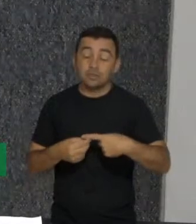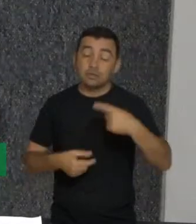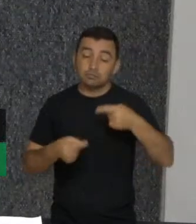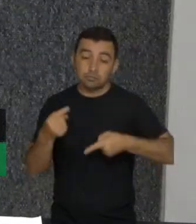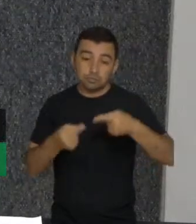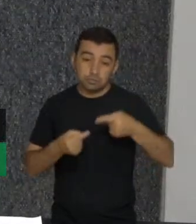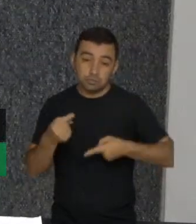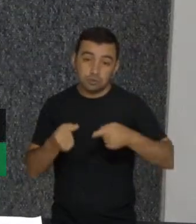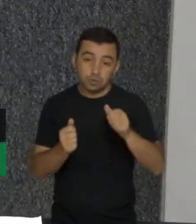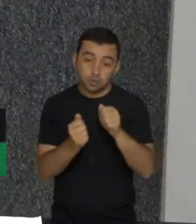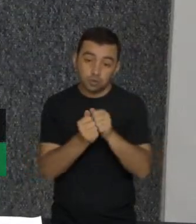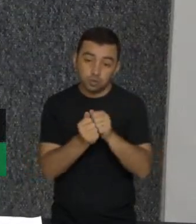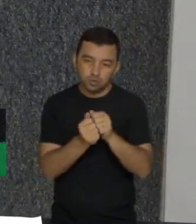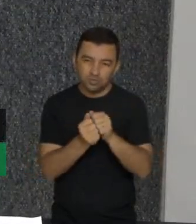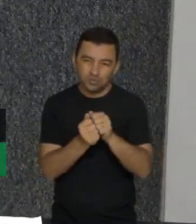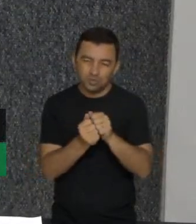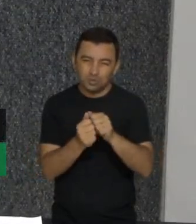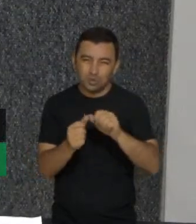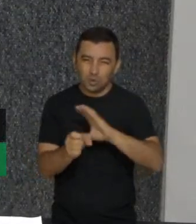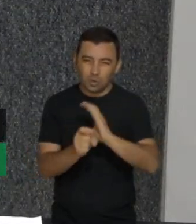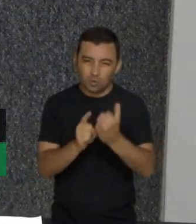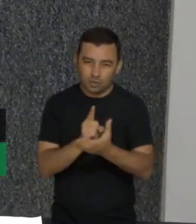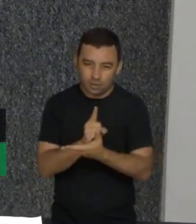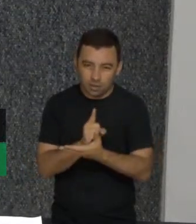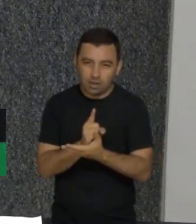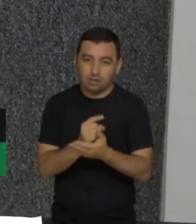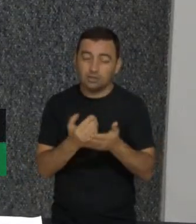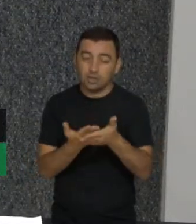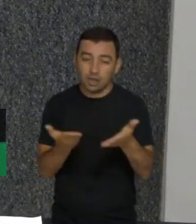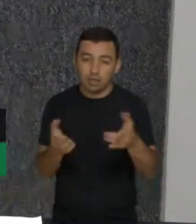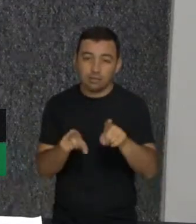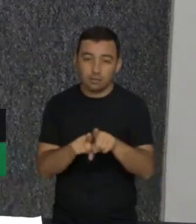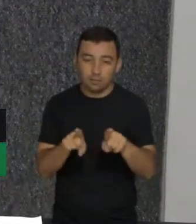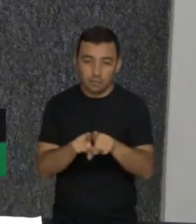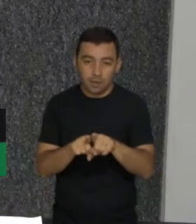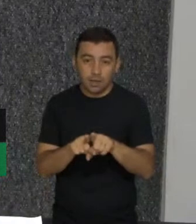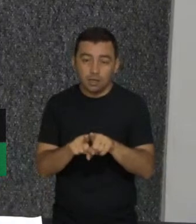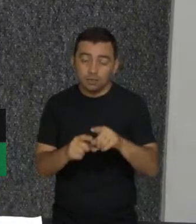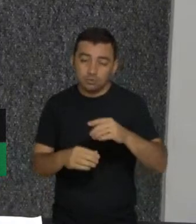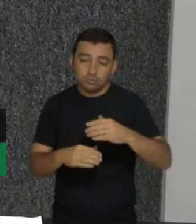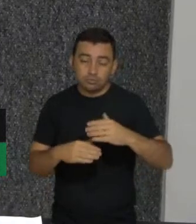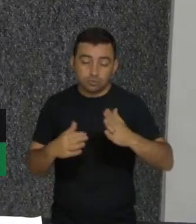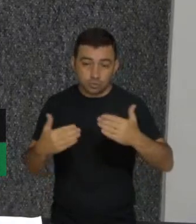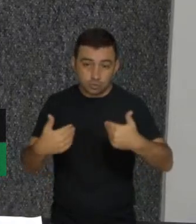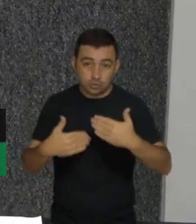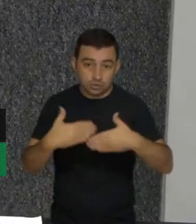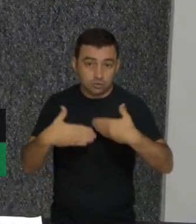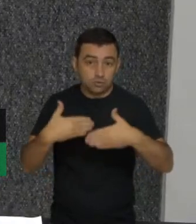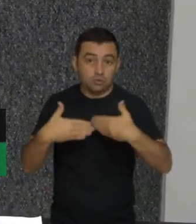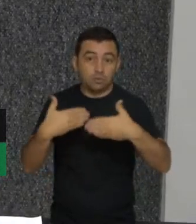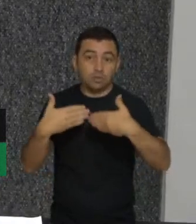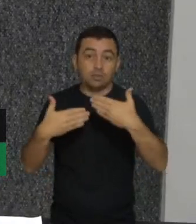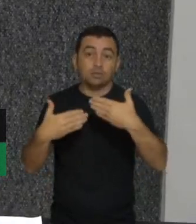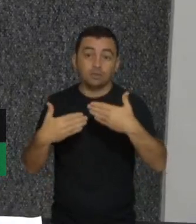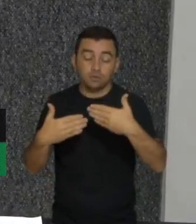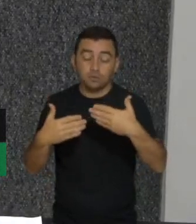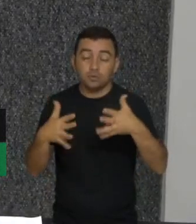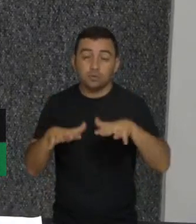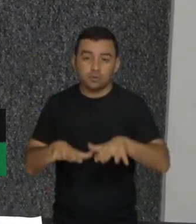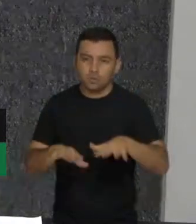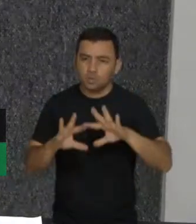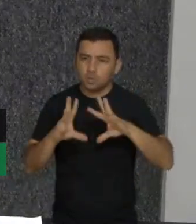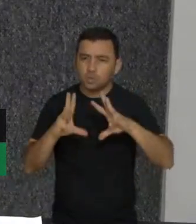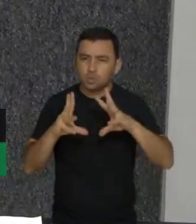comunidade e instituições o autismo e a construção da sede de residência inclusiva que atenderá toda a